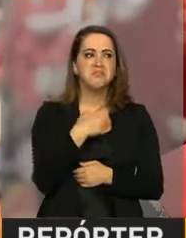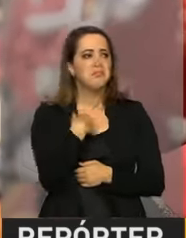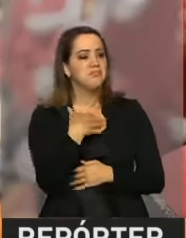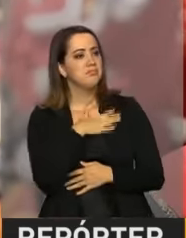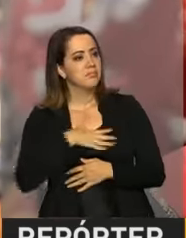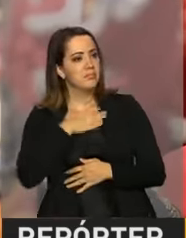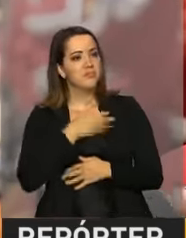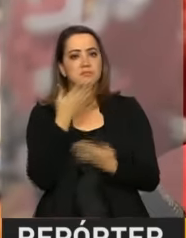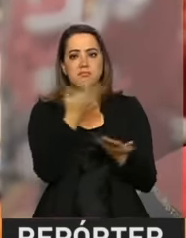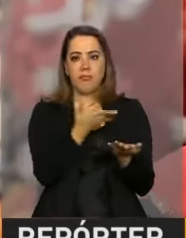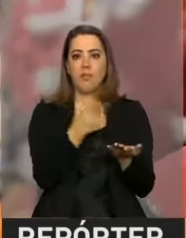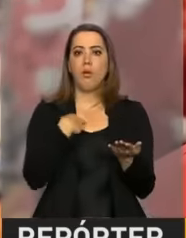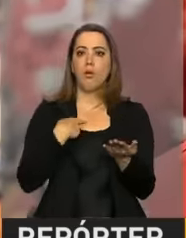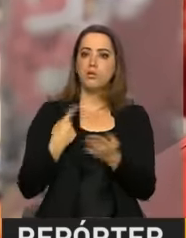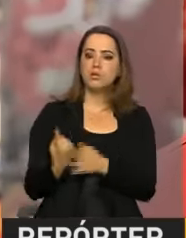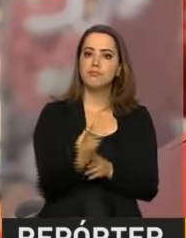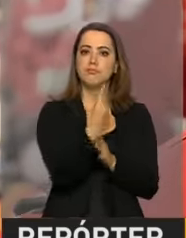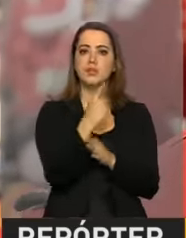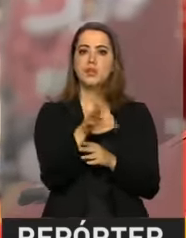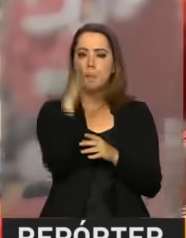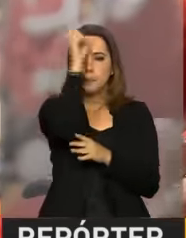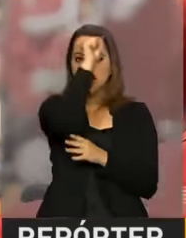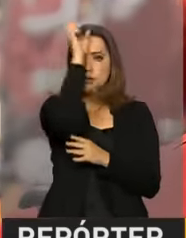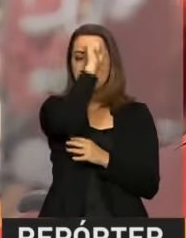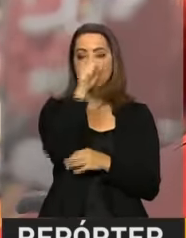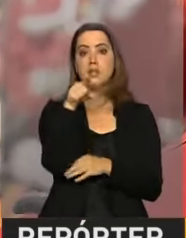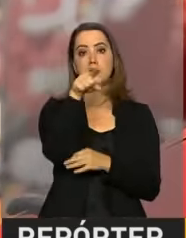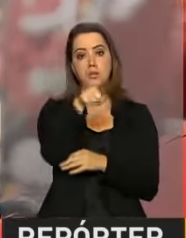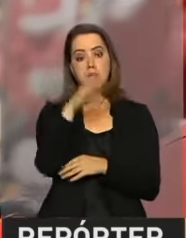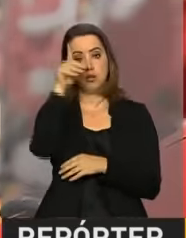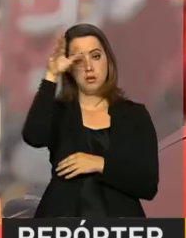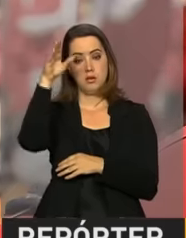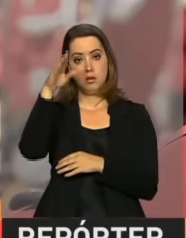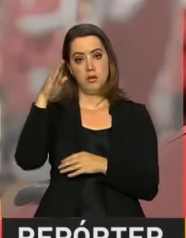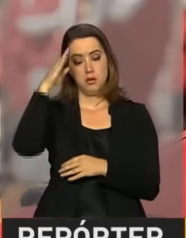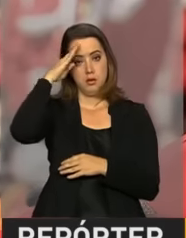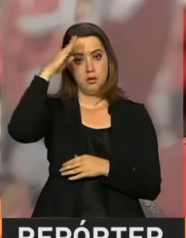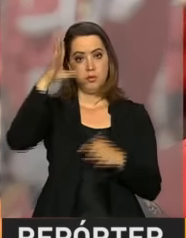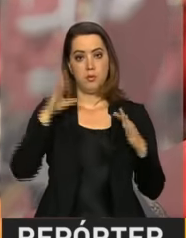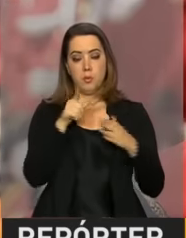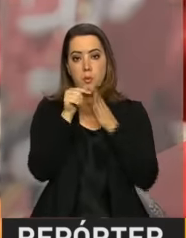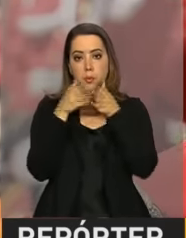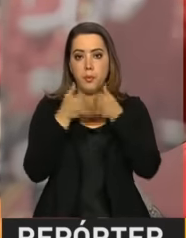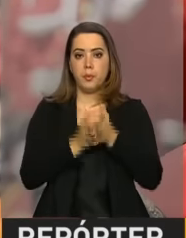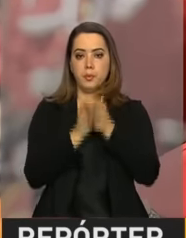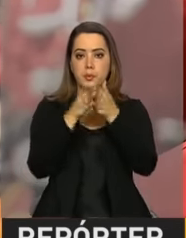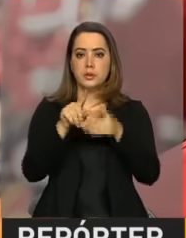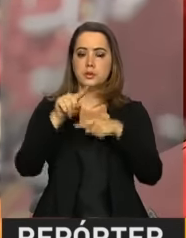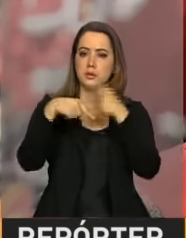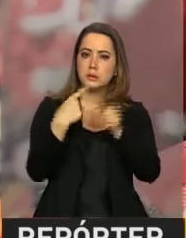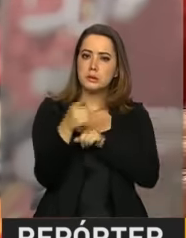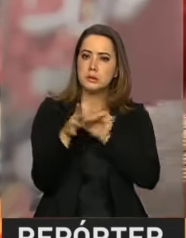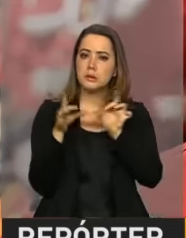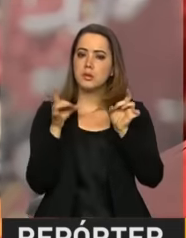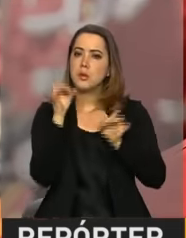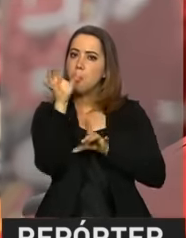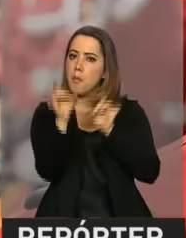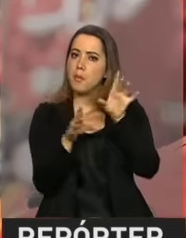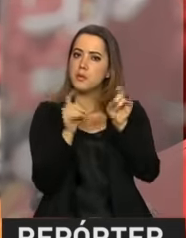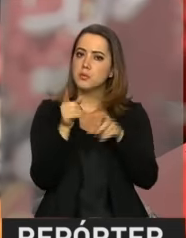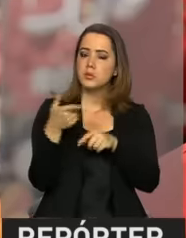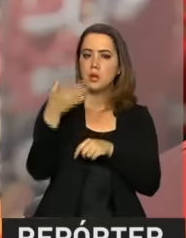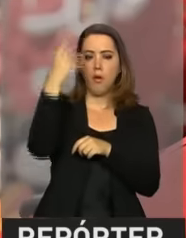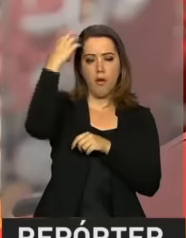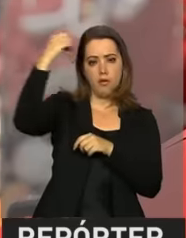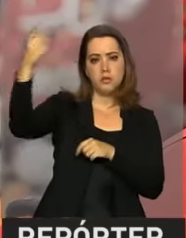Então, fui voluntário a aprender esse instrumento, aprendi dentro da própria marinha, da própria banda. A gente conseguiu especializar, né, um pouco viajando para fora,